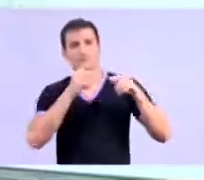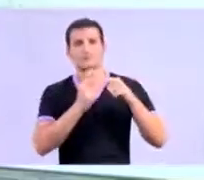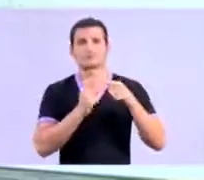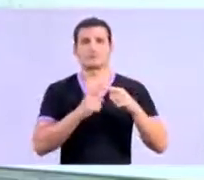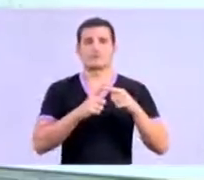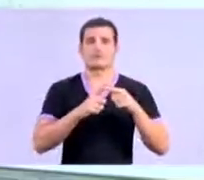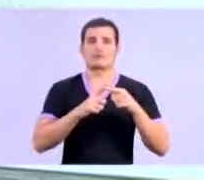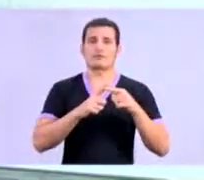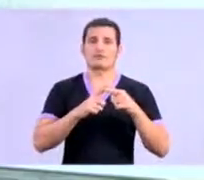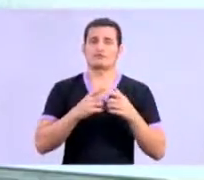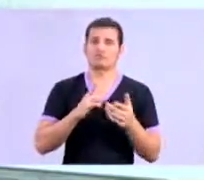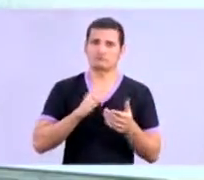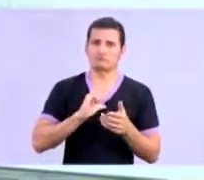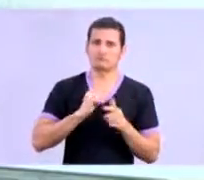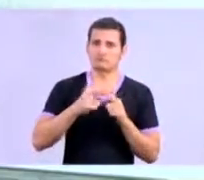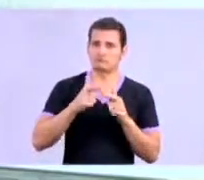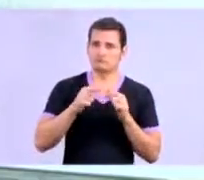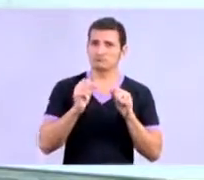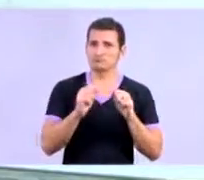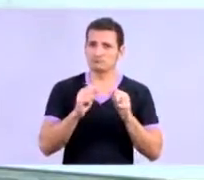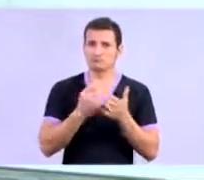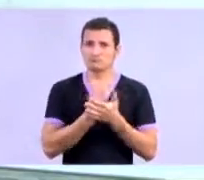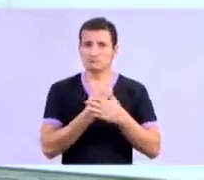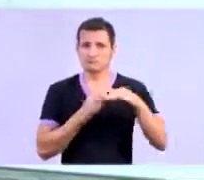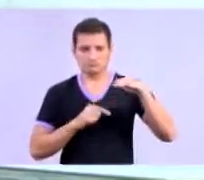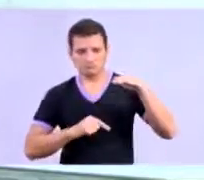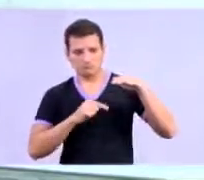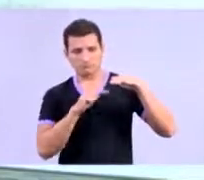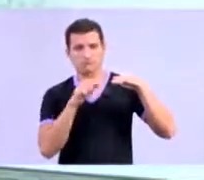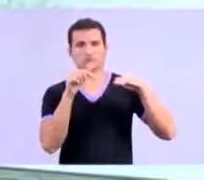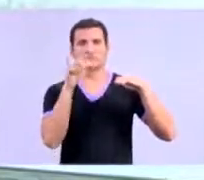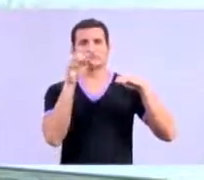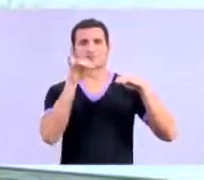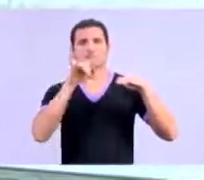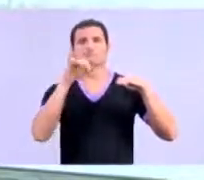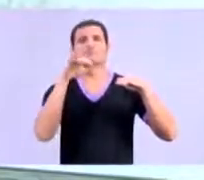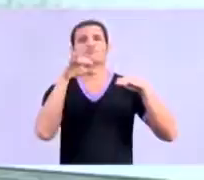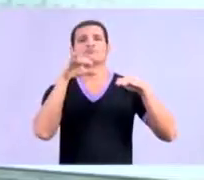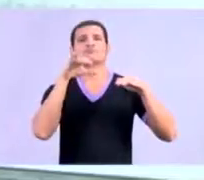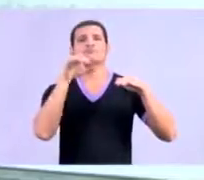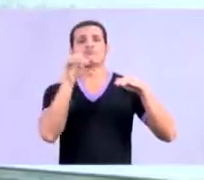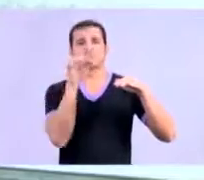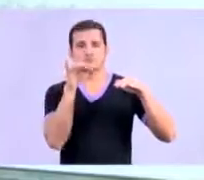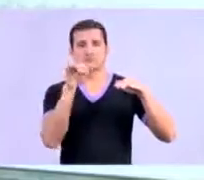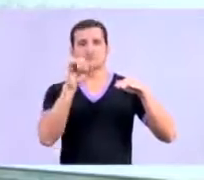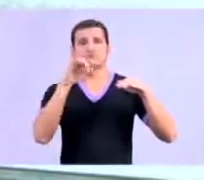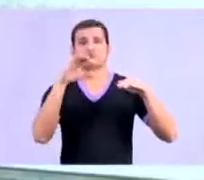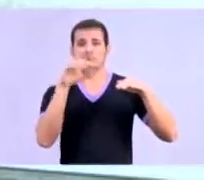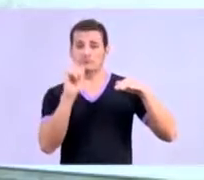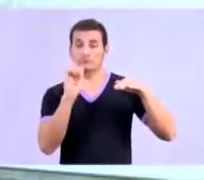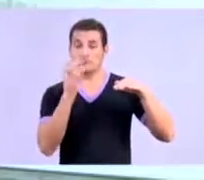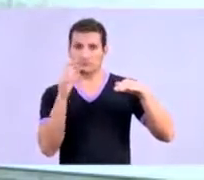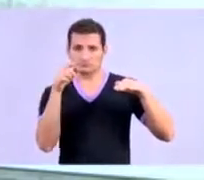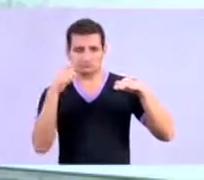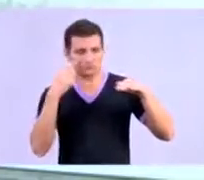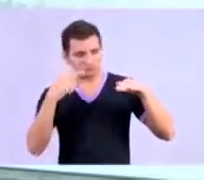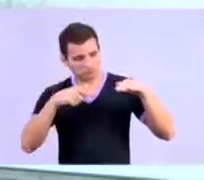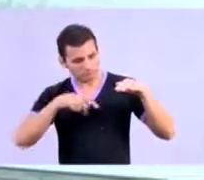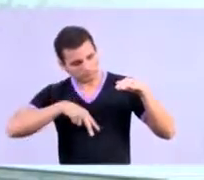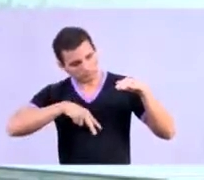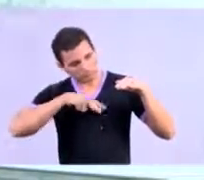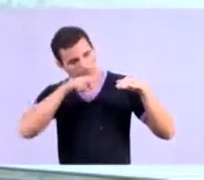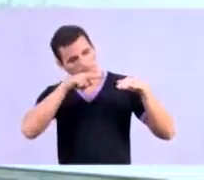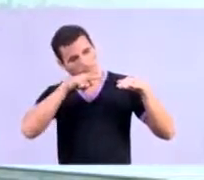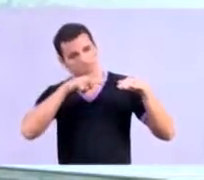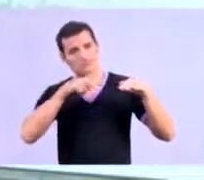problemas, existem problemas que podem ocorrer da parte física. Então, se você vai olhando de cima para baixo, você vai ter que testar